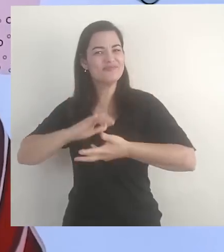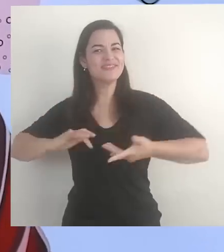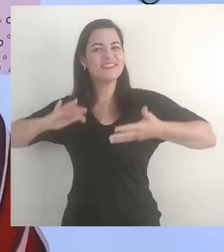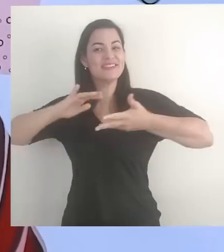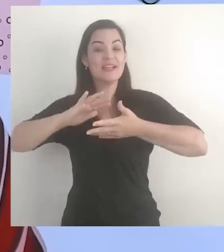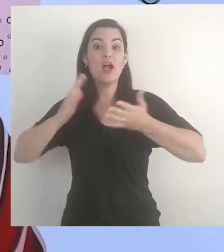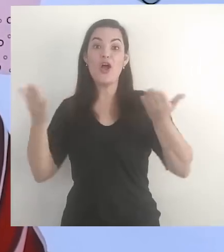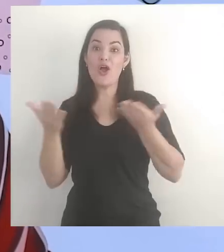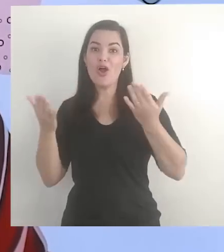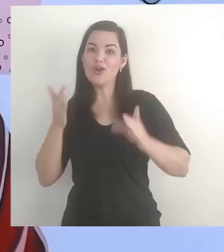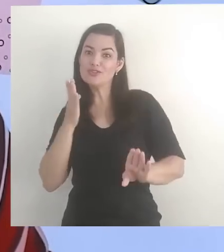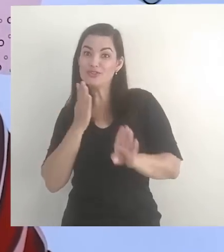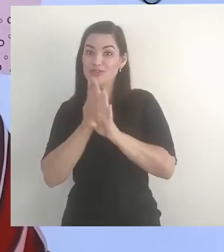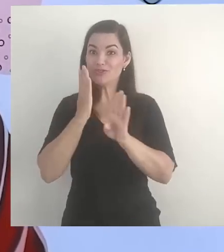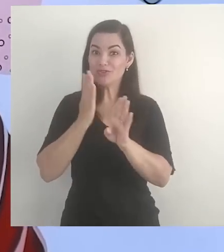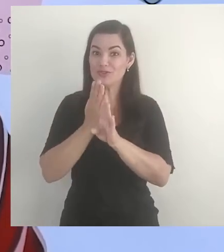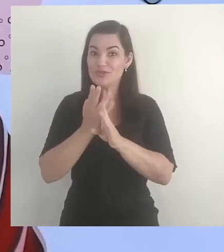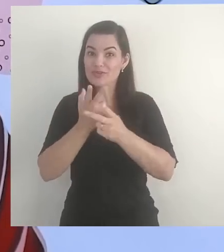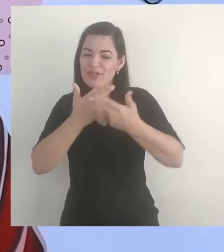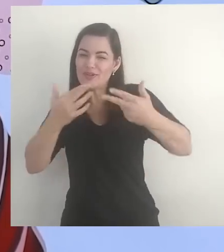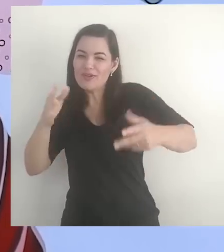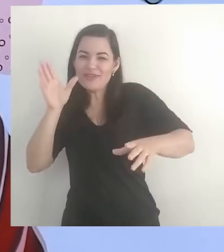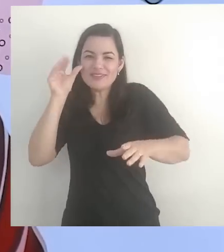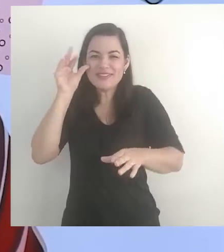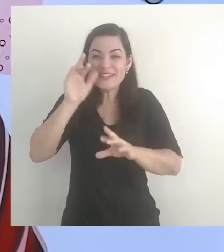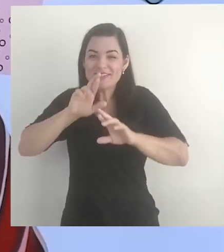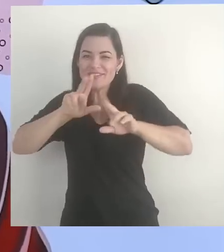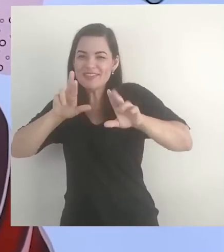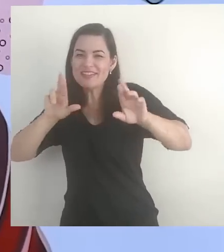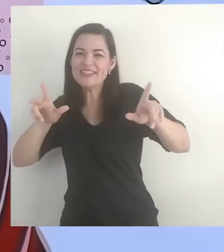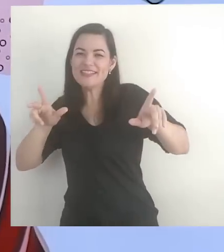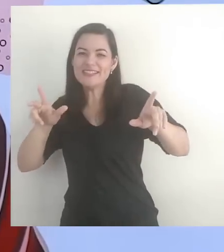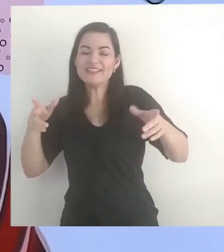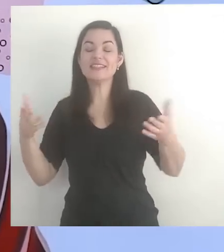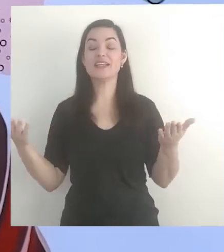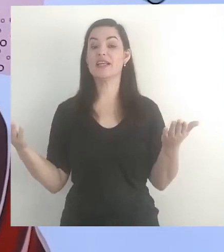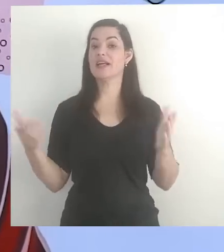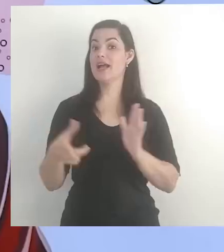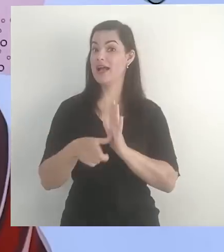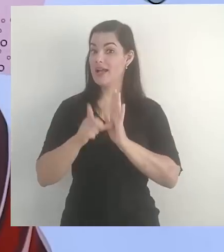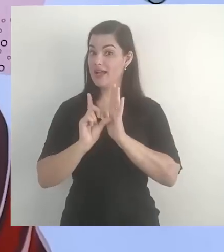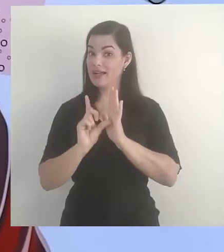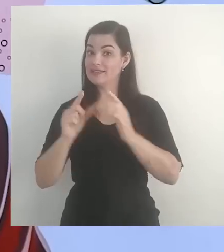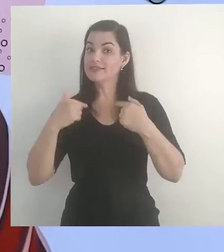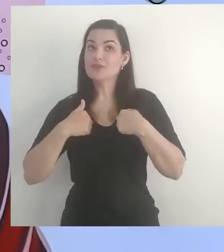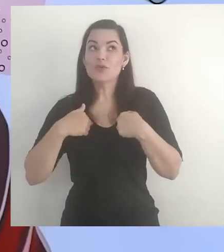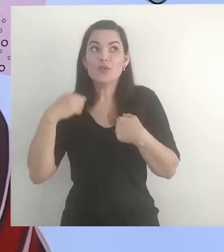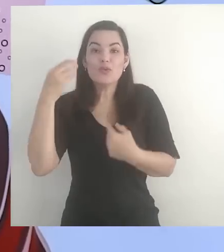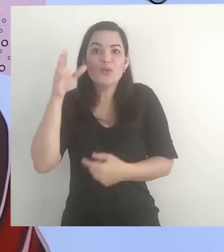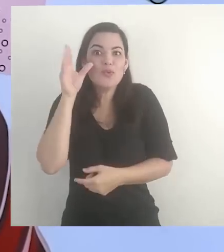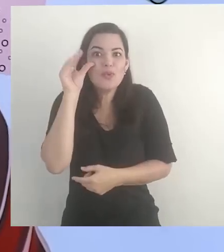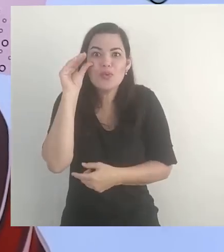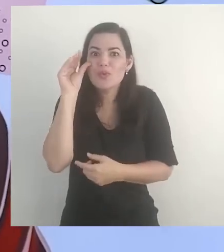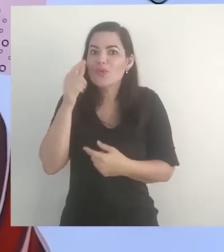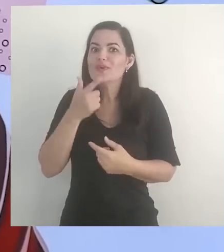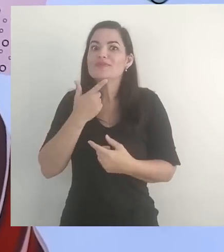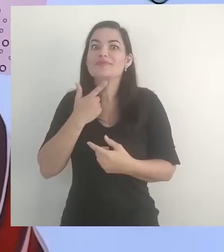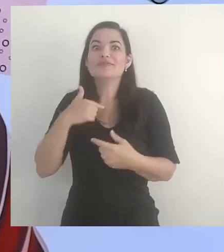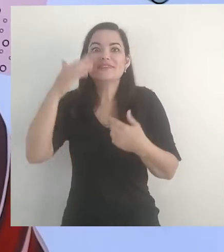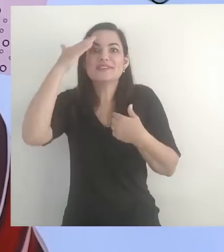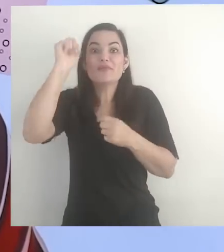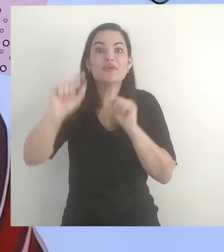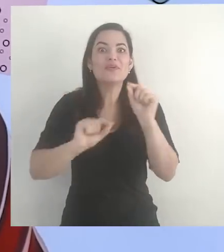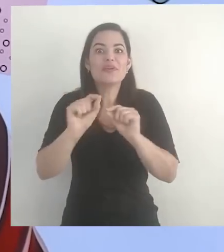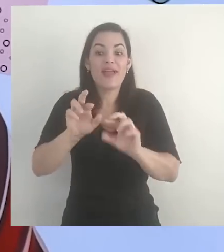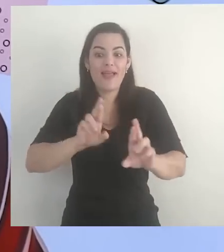descobrir outras curiosidades no encontro de hoje. Só que antes, eu estou curiosa para ver